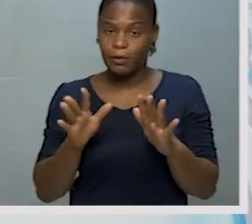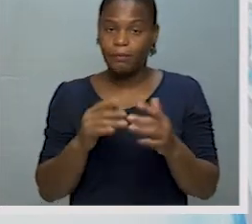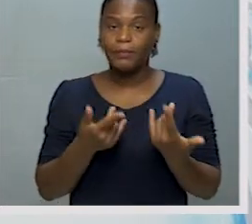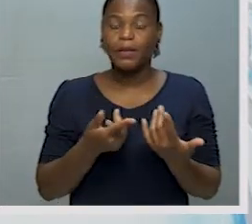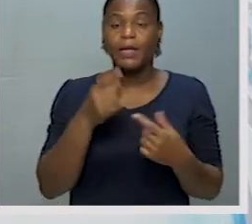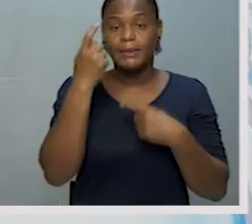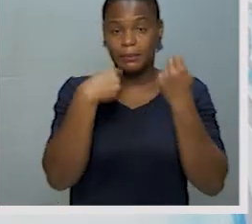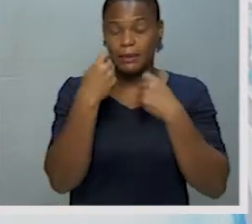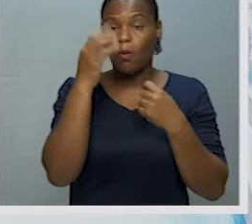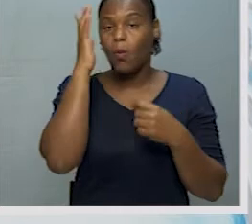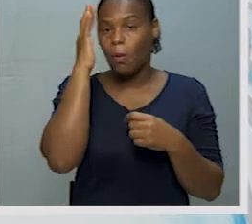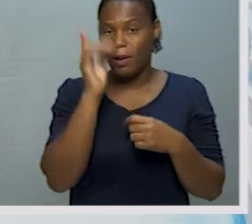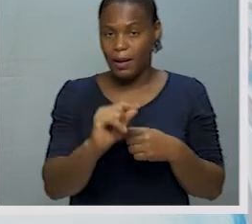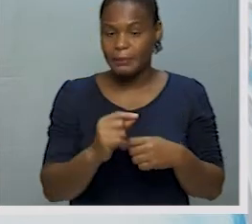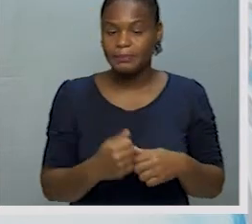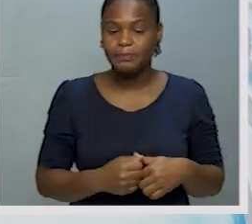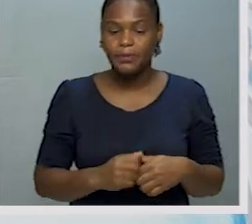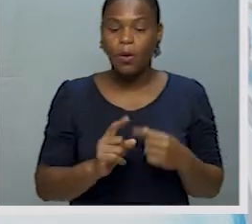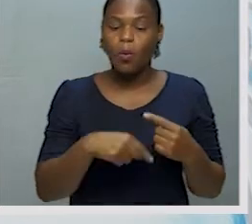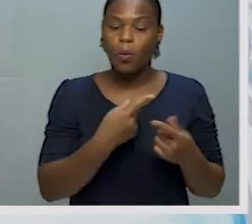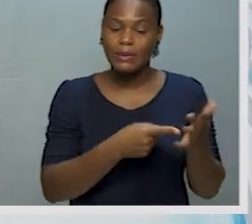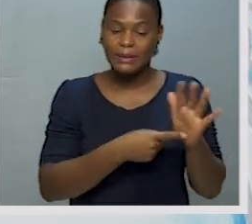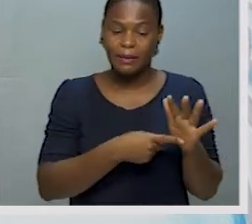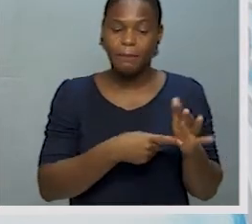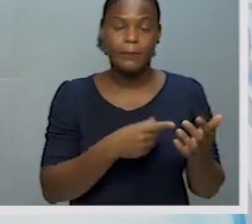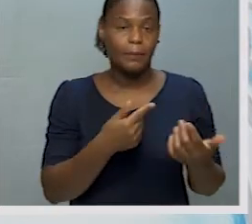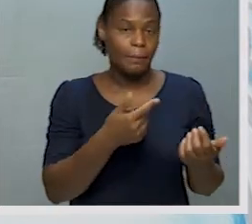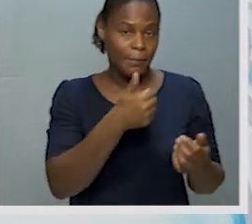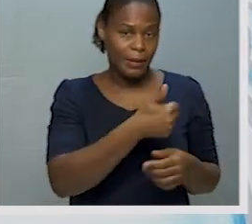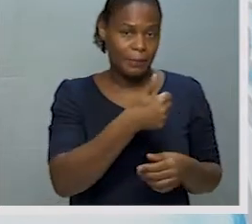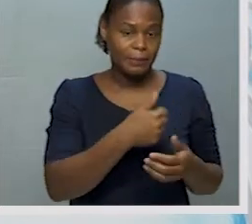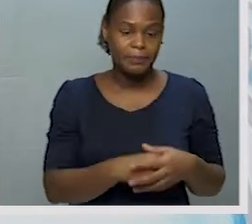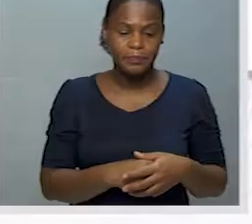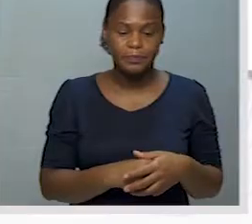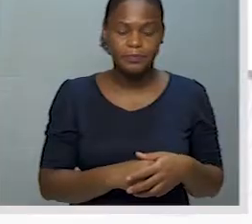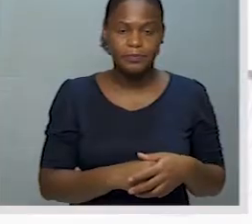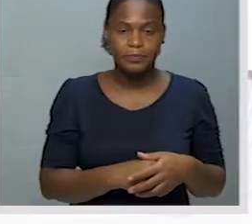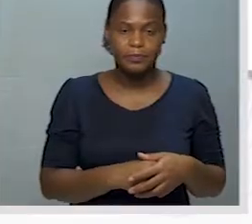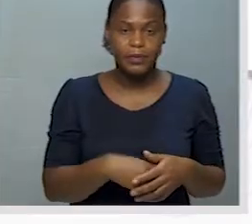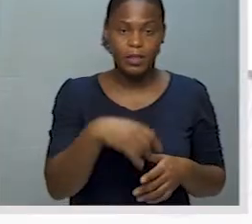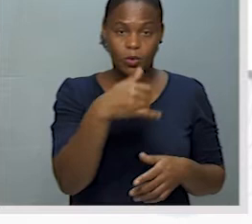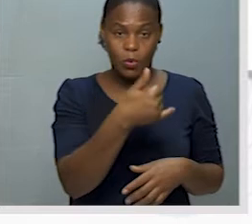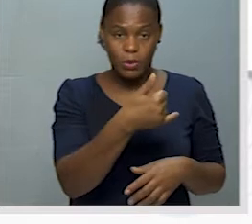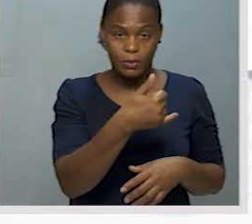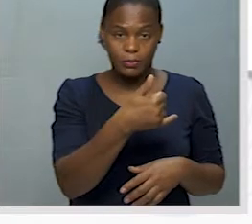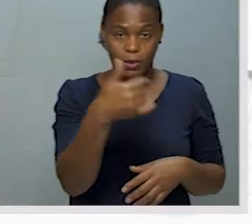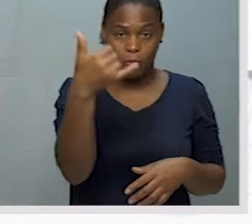uma expressão numérica. Tem outro exemplo, a linha B. Temos